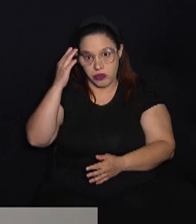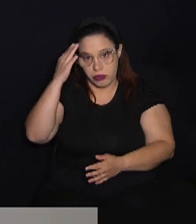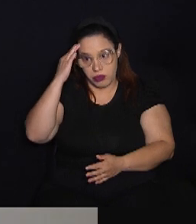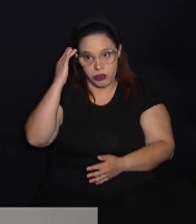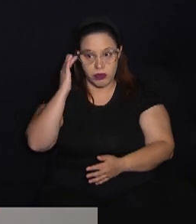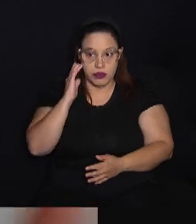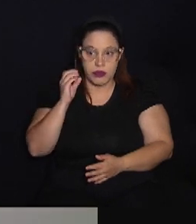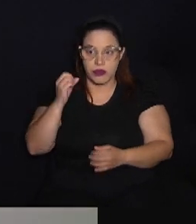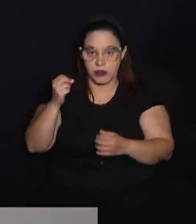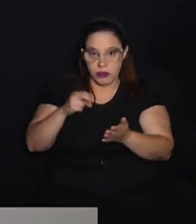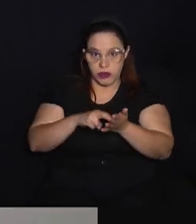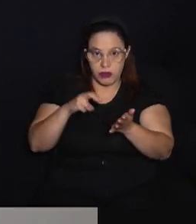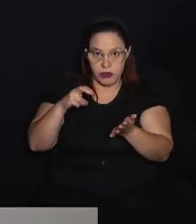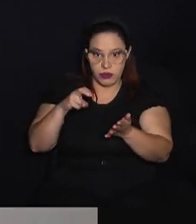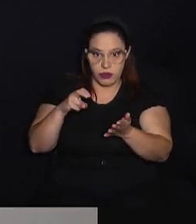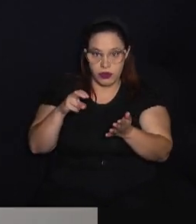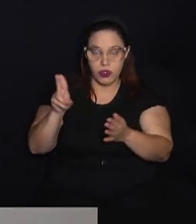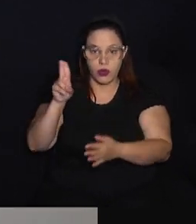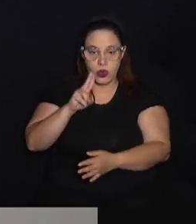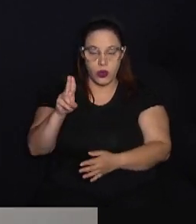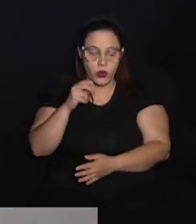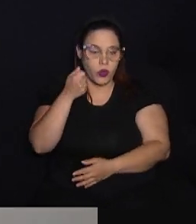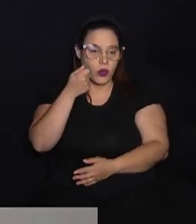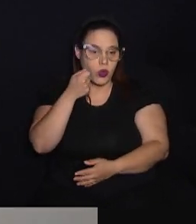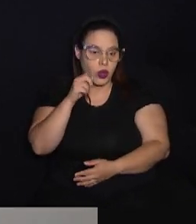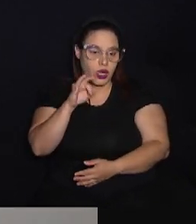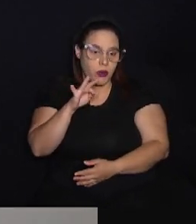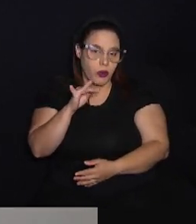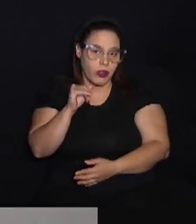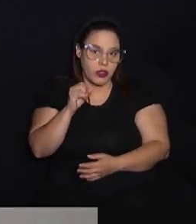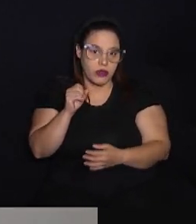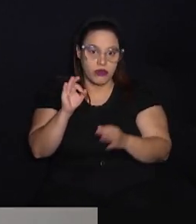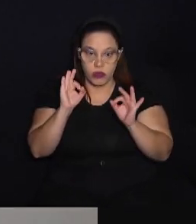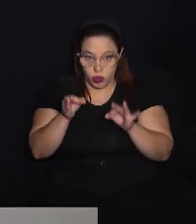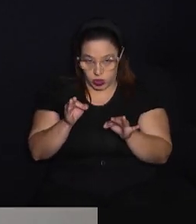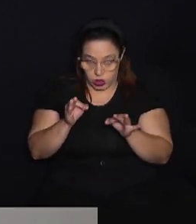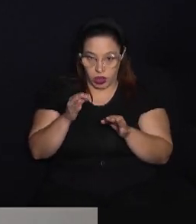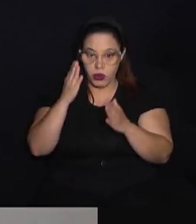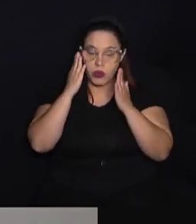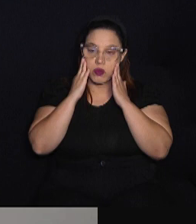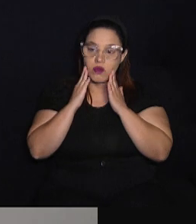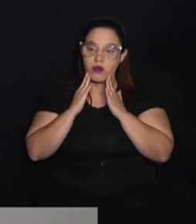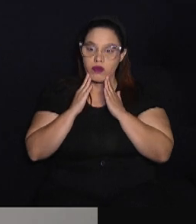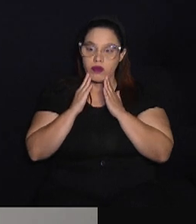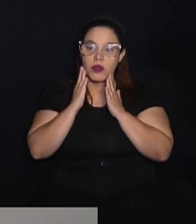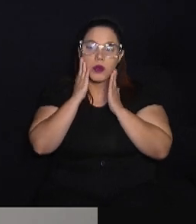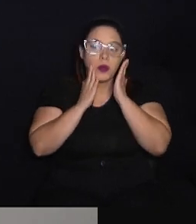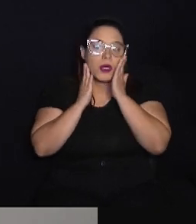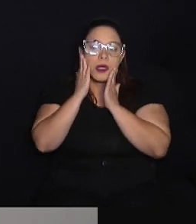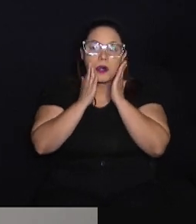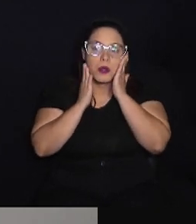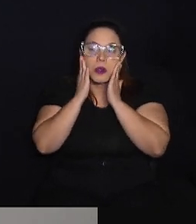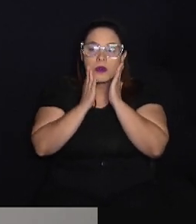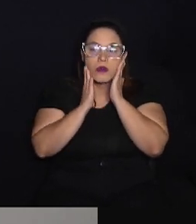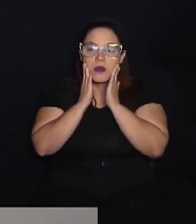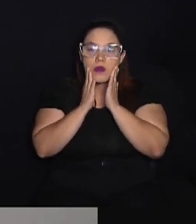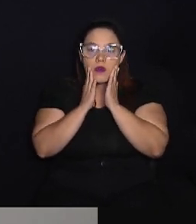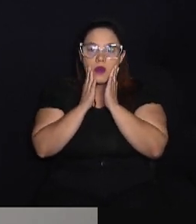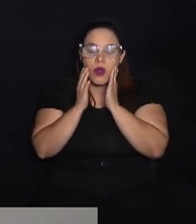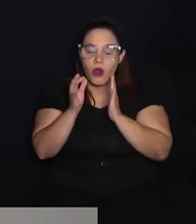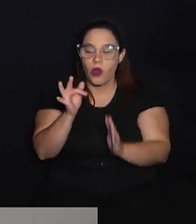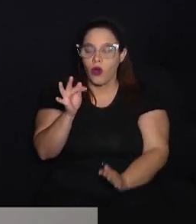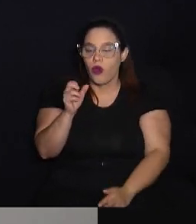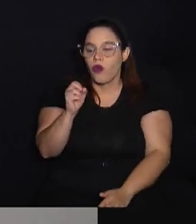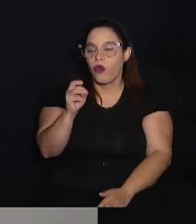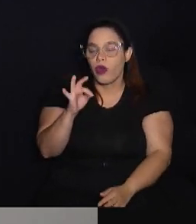que pela manhã ele use o sabonete, ideal para o seu tipo de pele, seguido por uma hidratação e